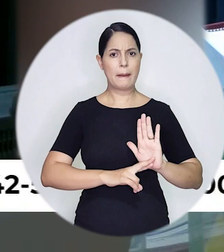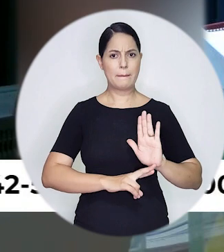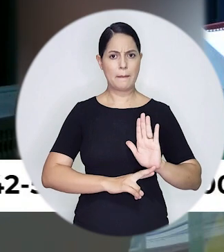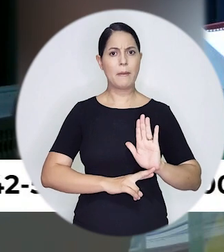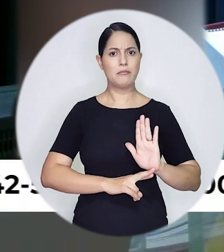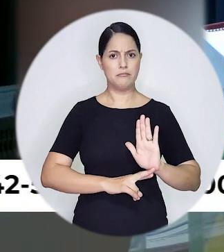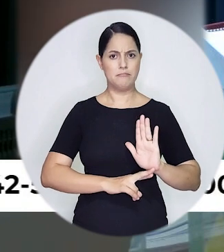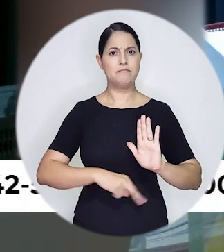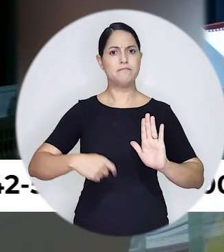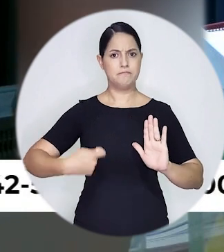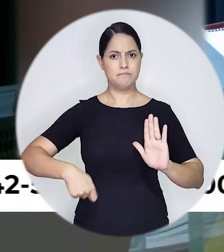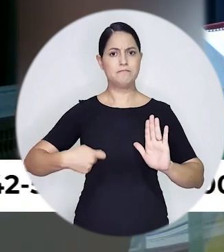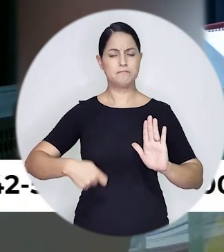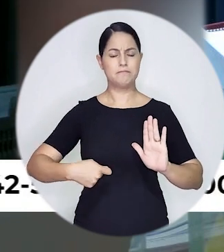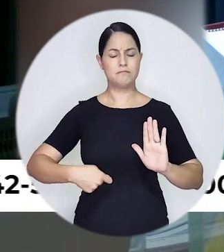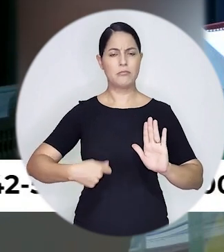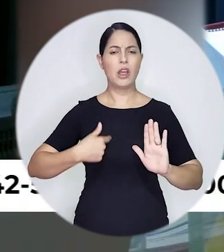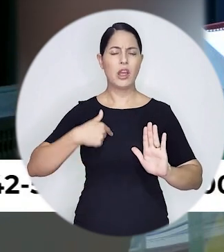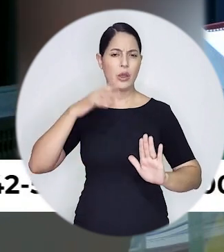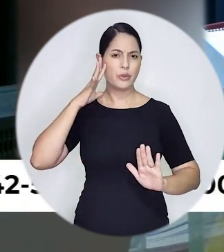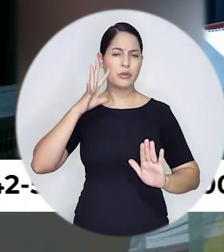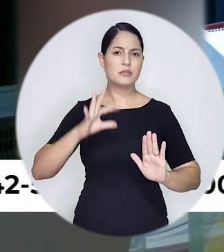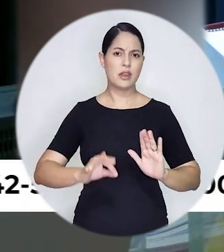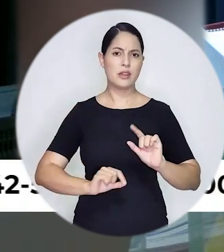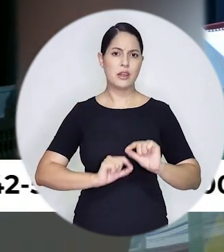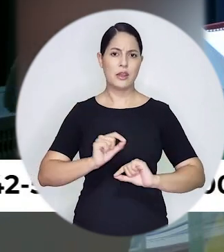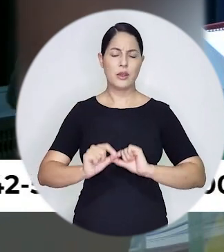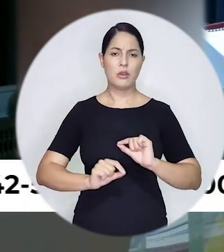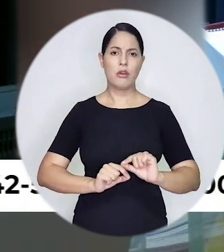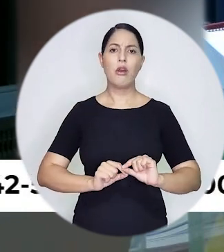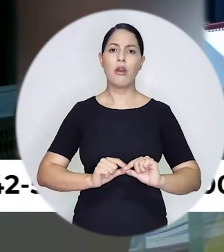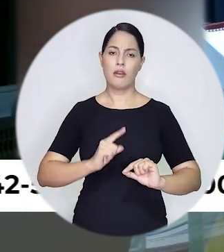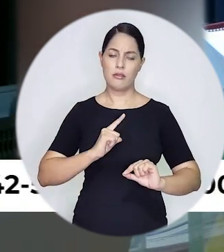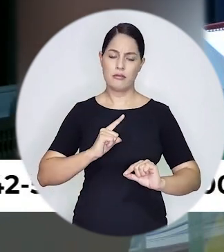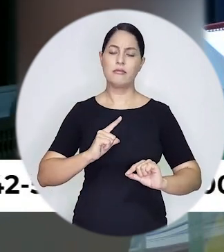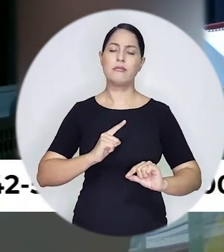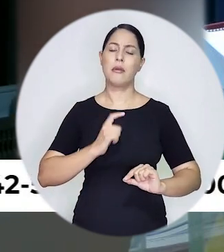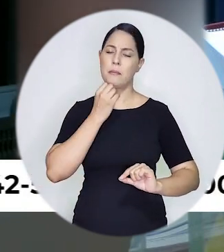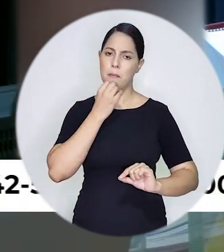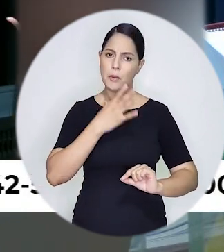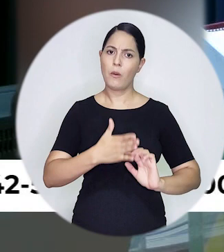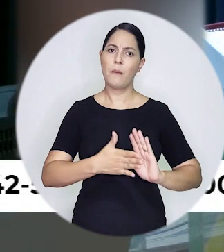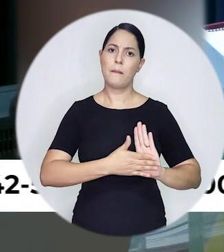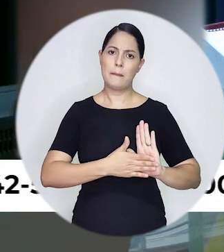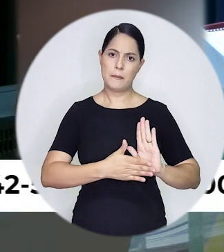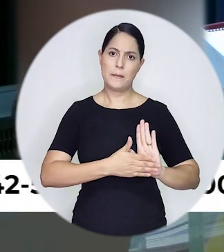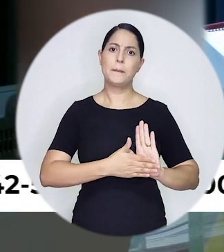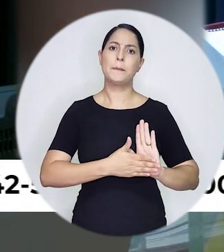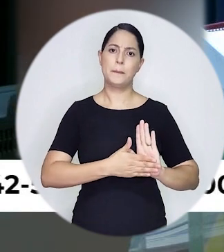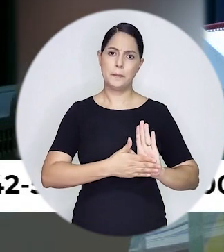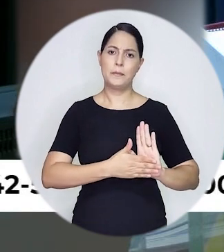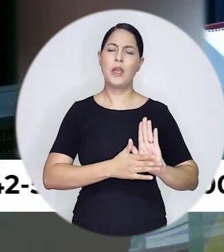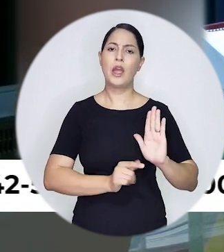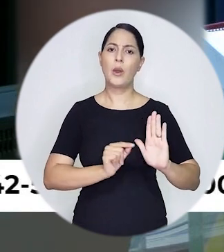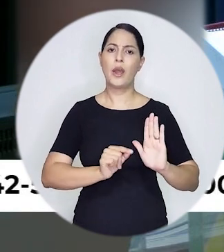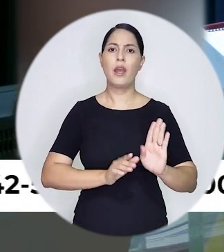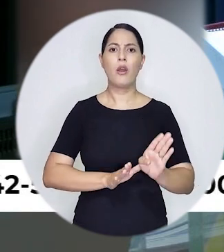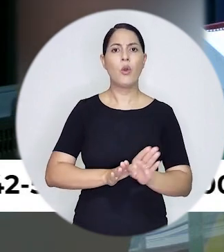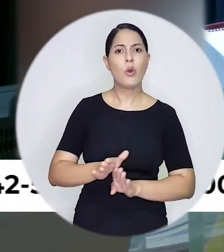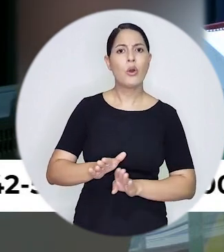ordenamento jurídico, tenho certeza de que nos atende muito bem, né? Propor